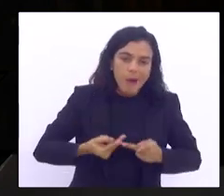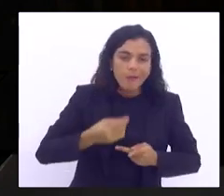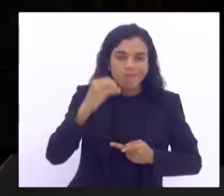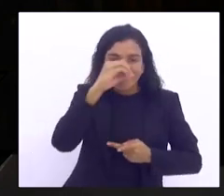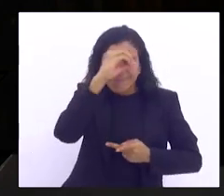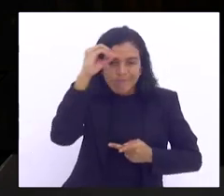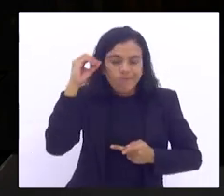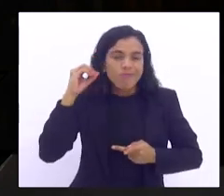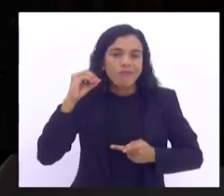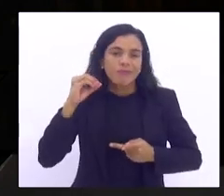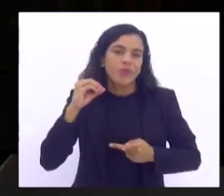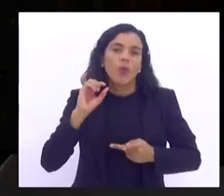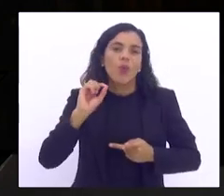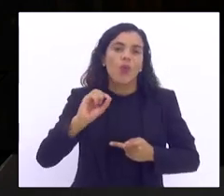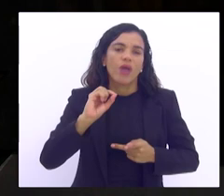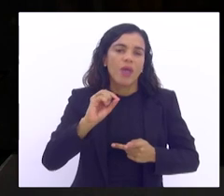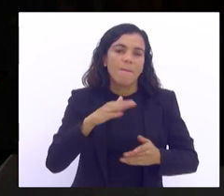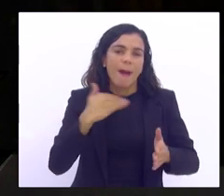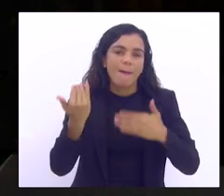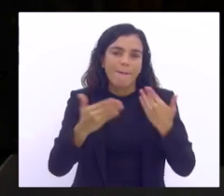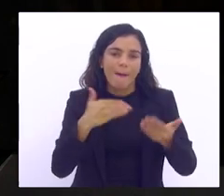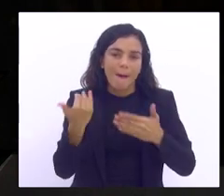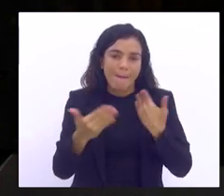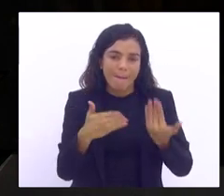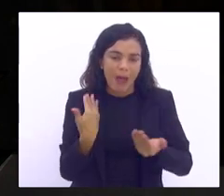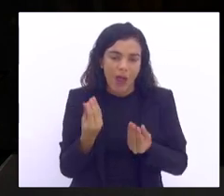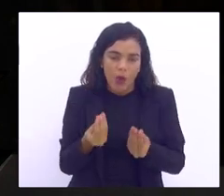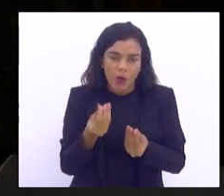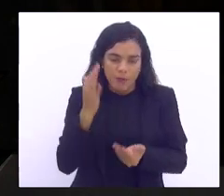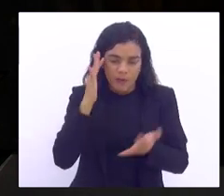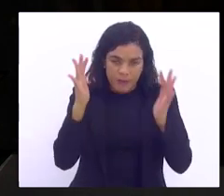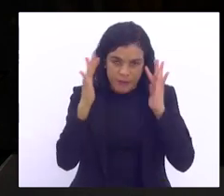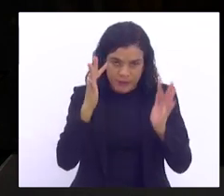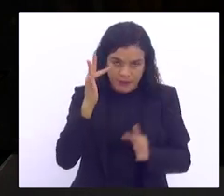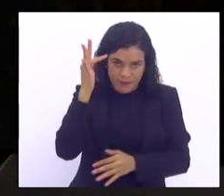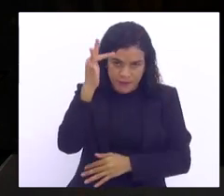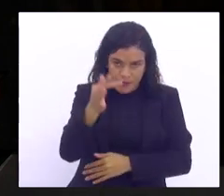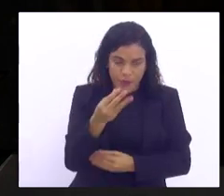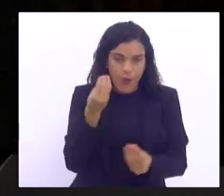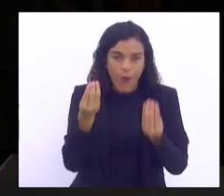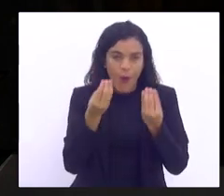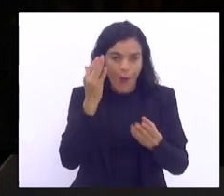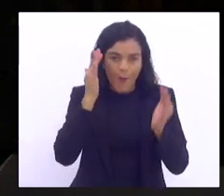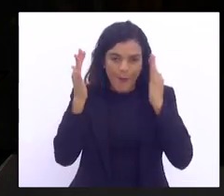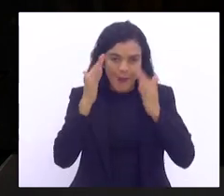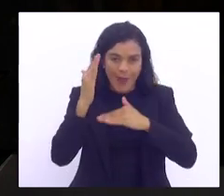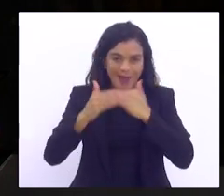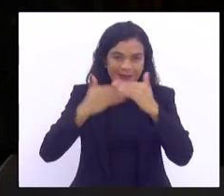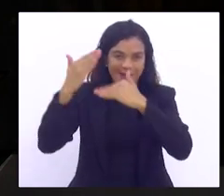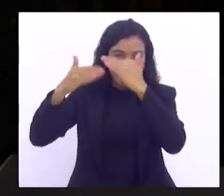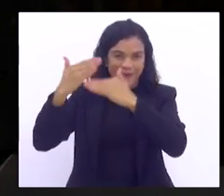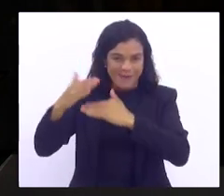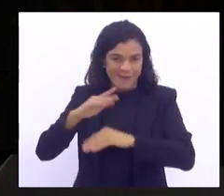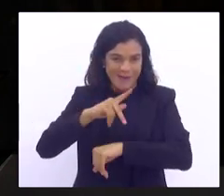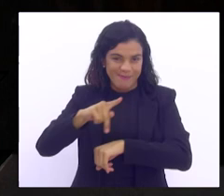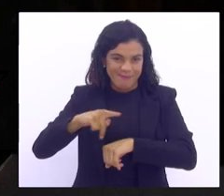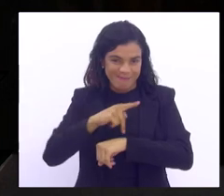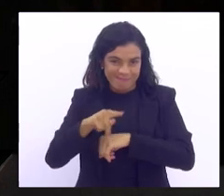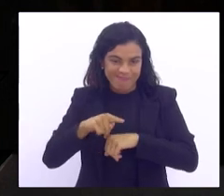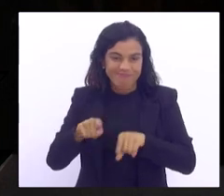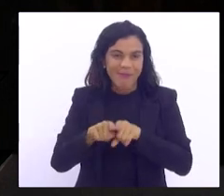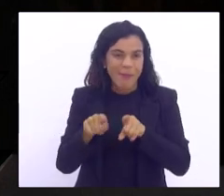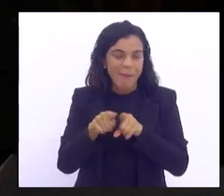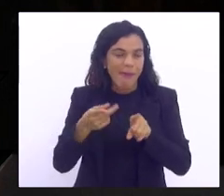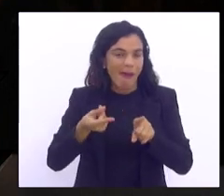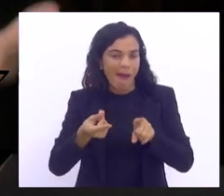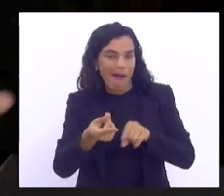forem ceifadas. Como a gente vai pensar no futuro? Como a gente vai pensar no desenvolvimento de uma nação, na prosperidade? Como a